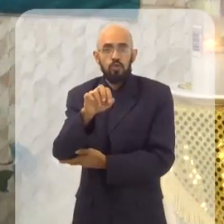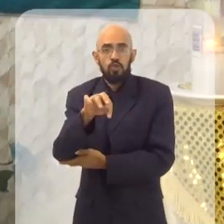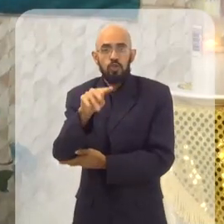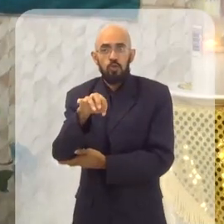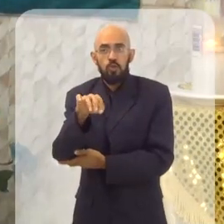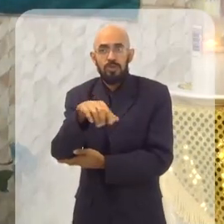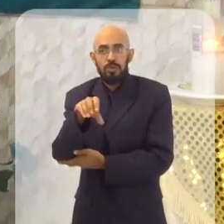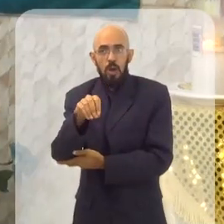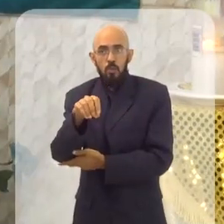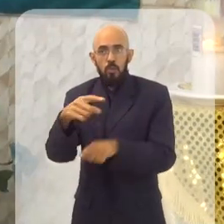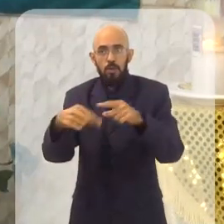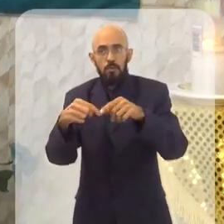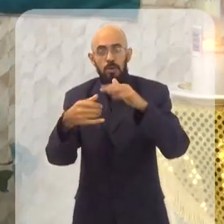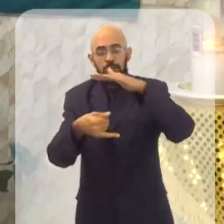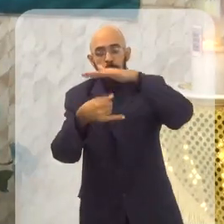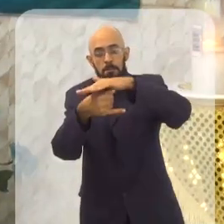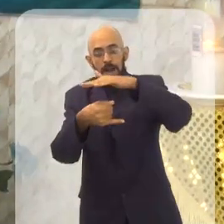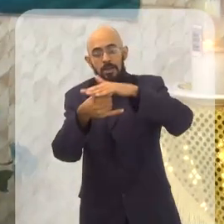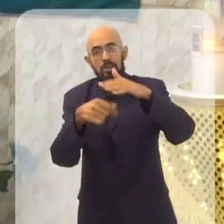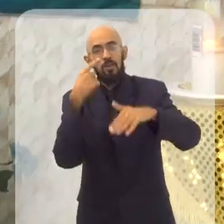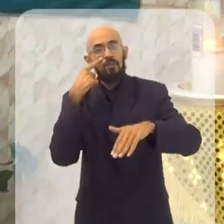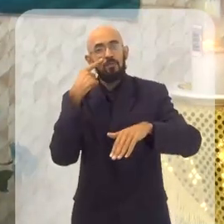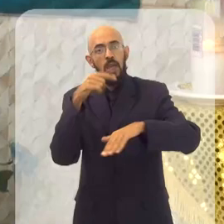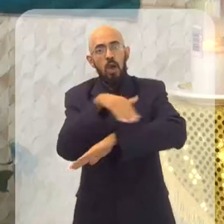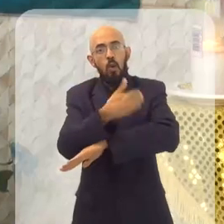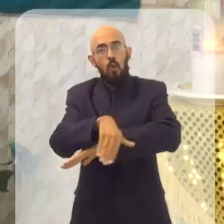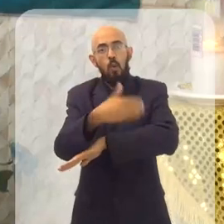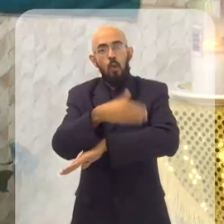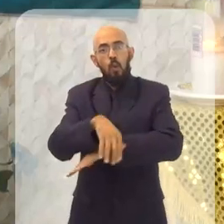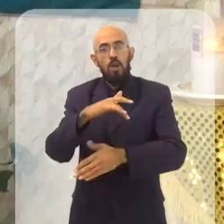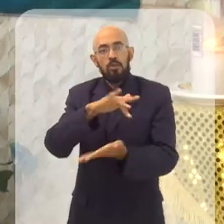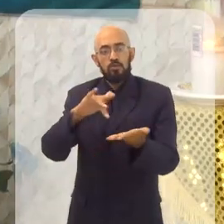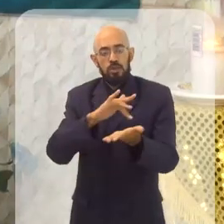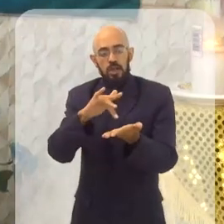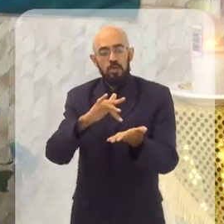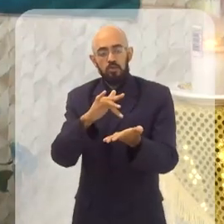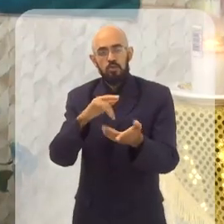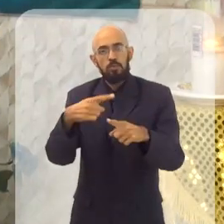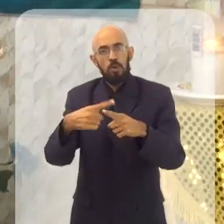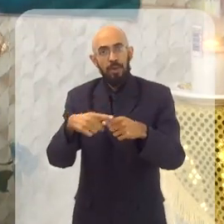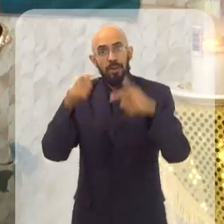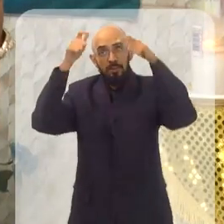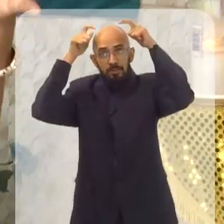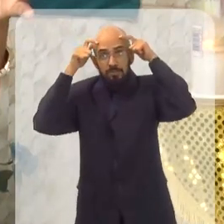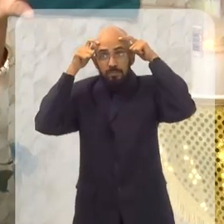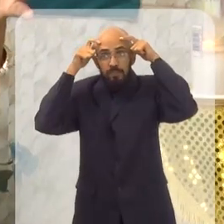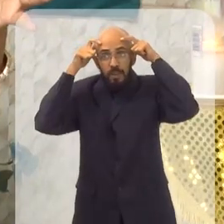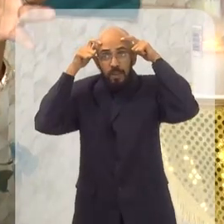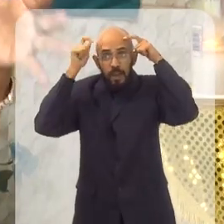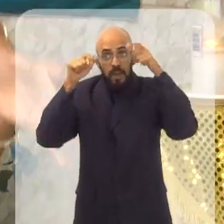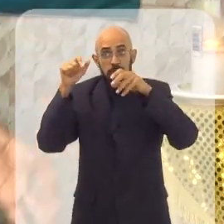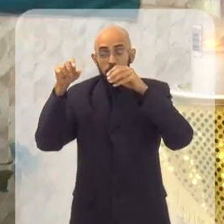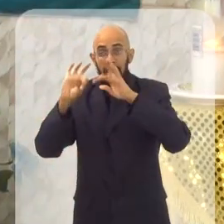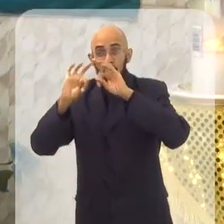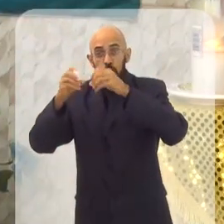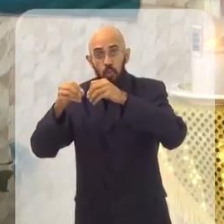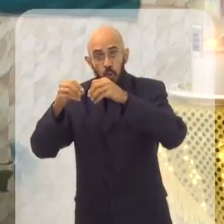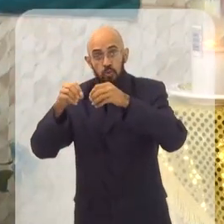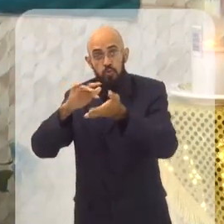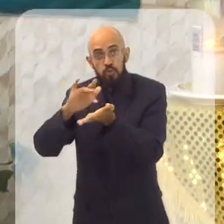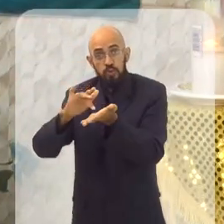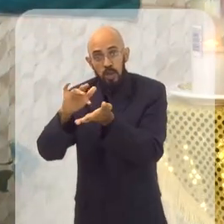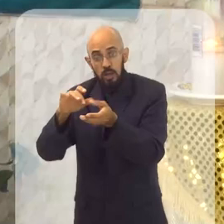embaixo você vai ver Rua dos Ciganos. Por quê? Porque na época do Império, se pegaram todos os ciganos